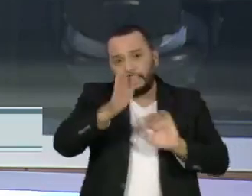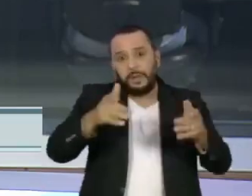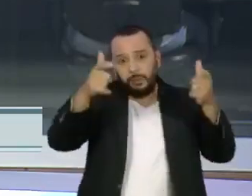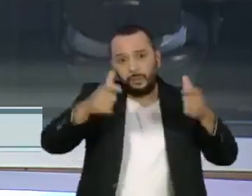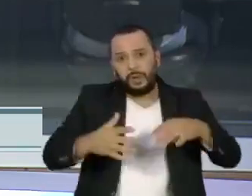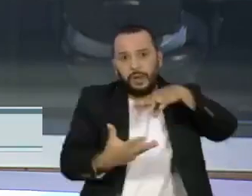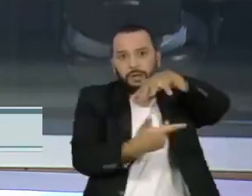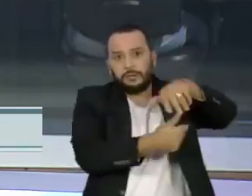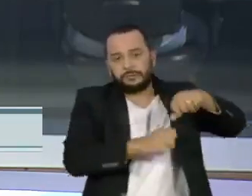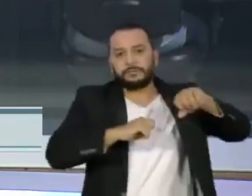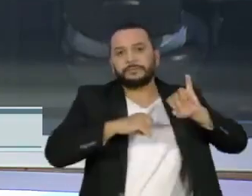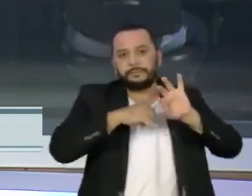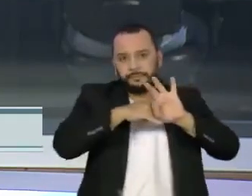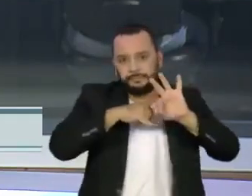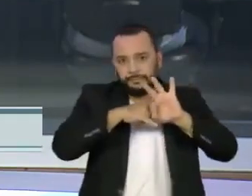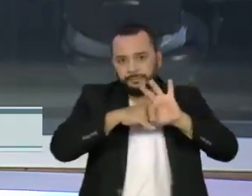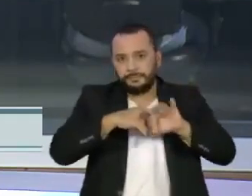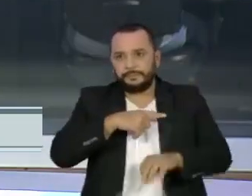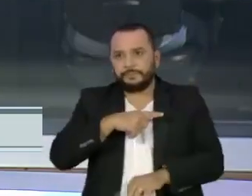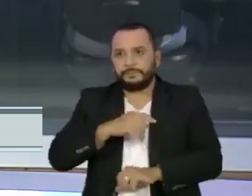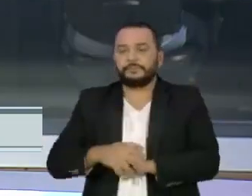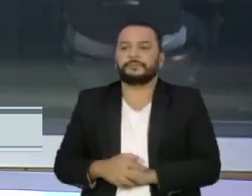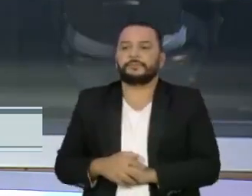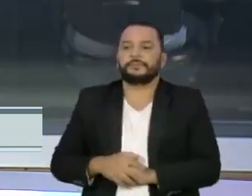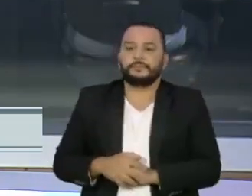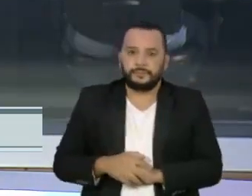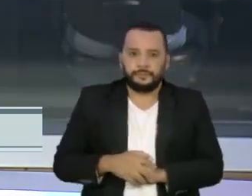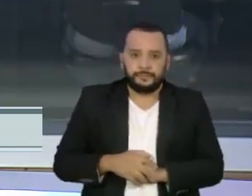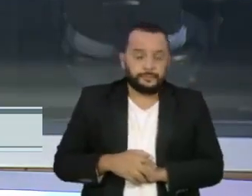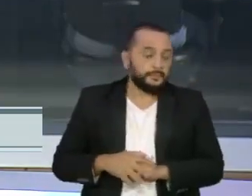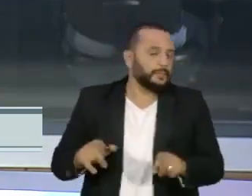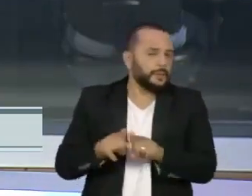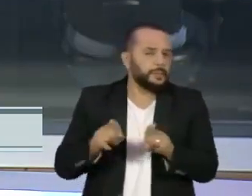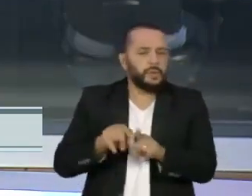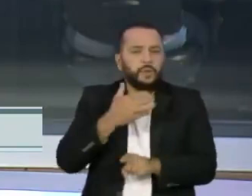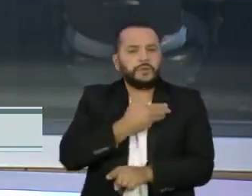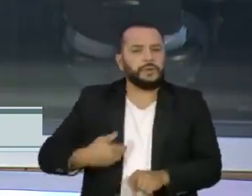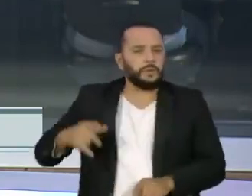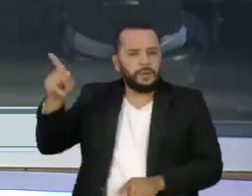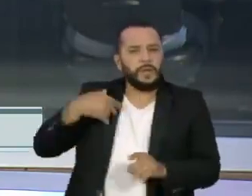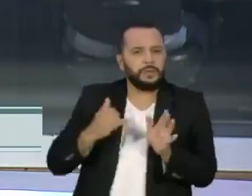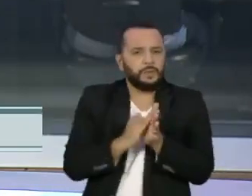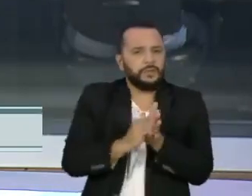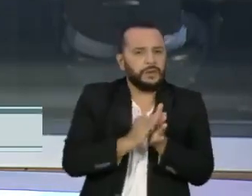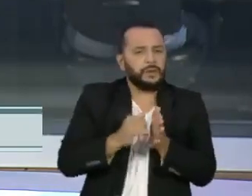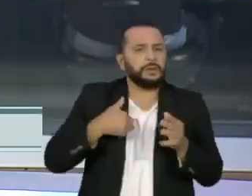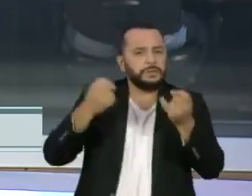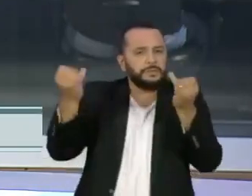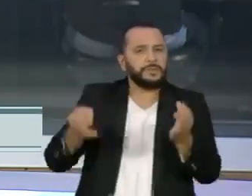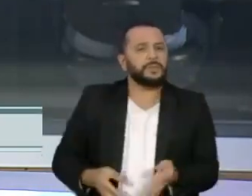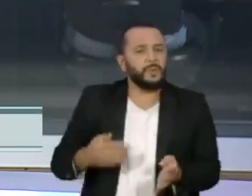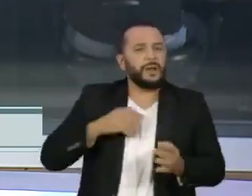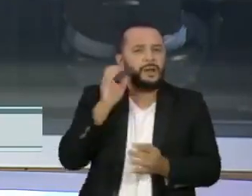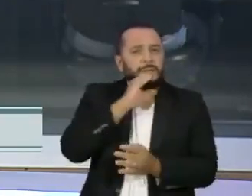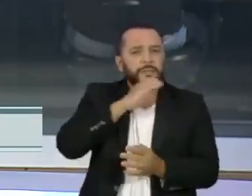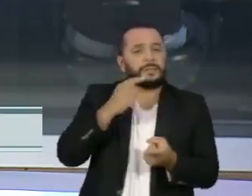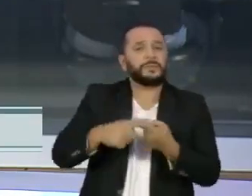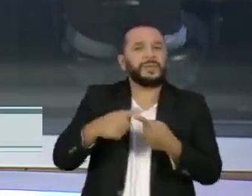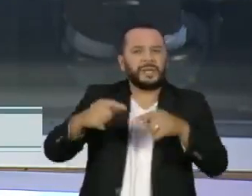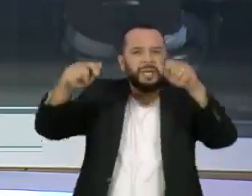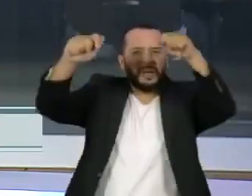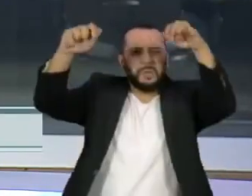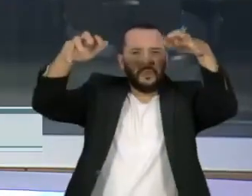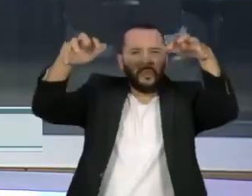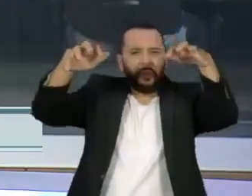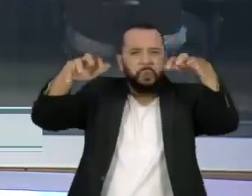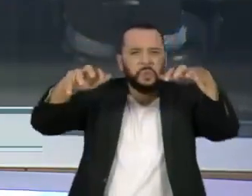Em meio a uma das maiores nevascas da história, o governador de Nova York decidiu decretar estado de emergência em mais de